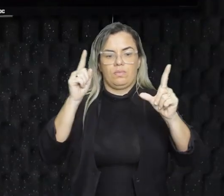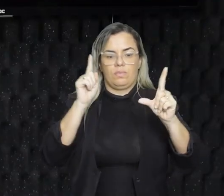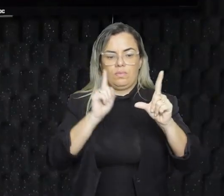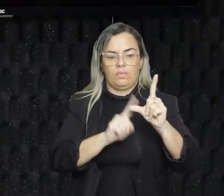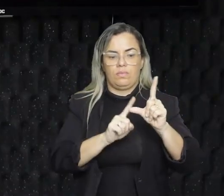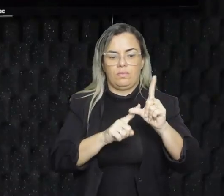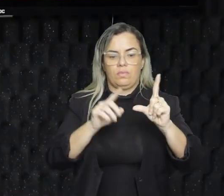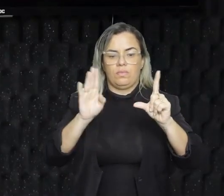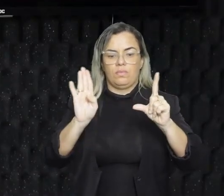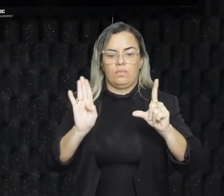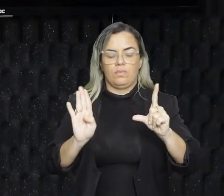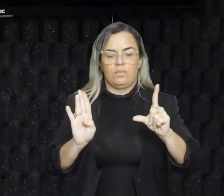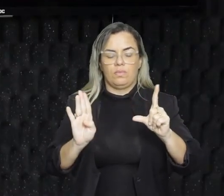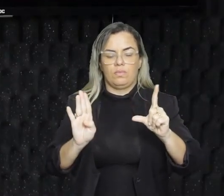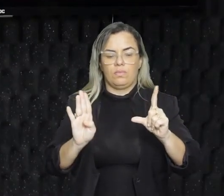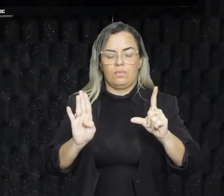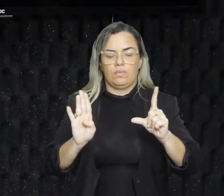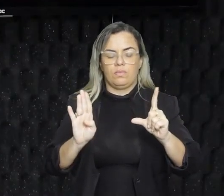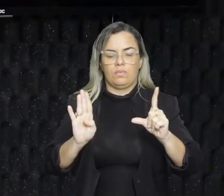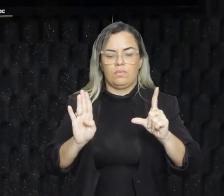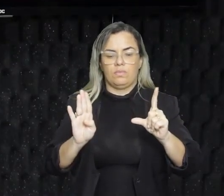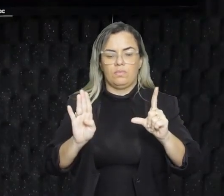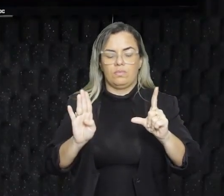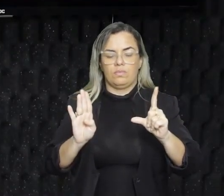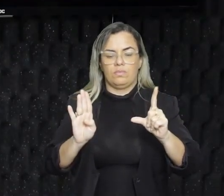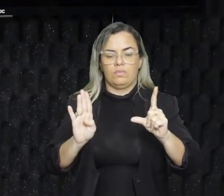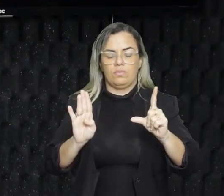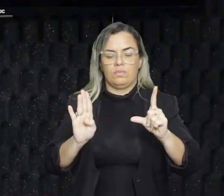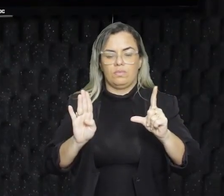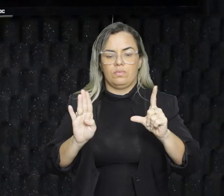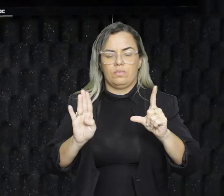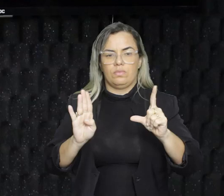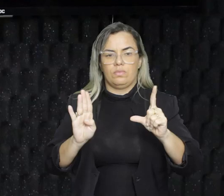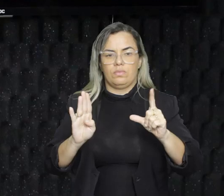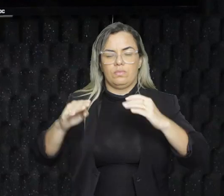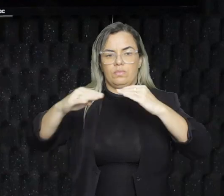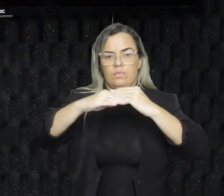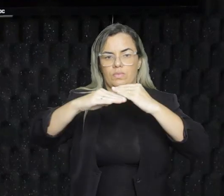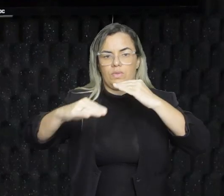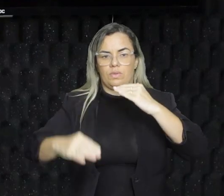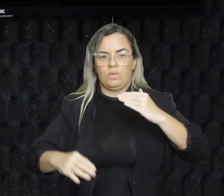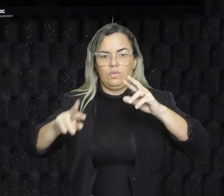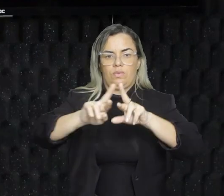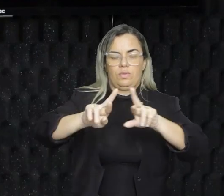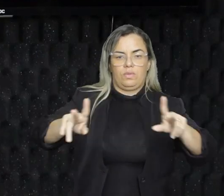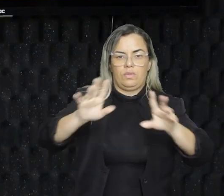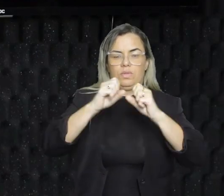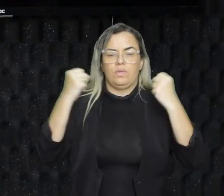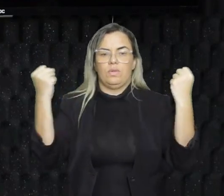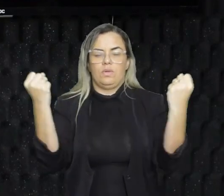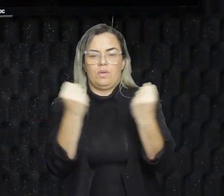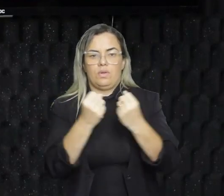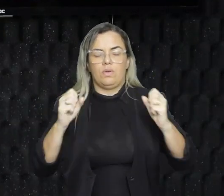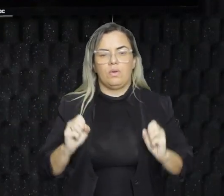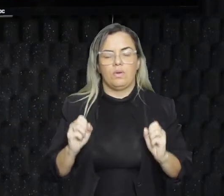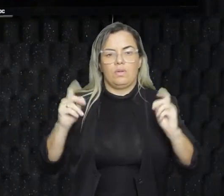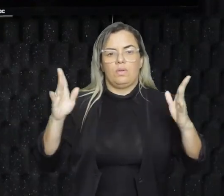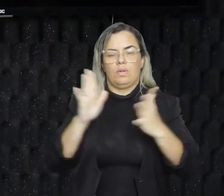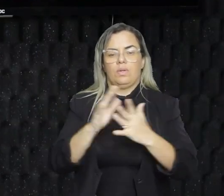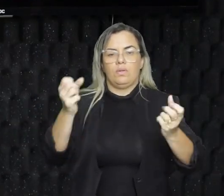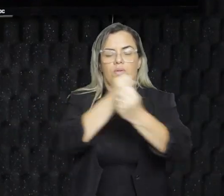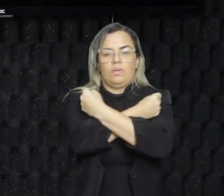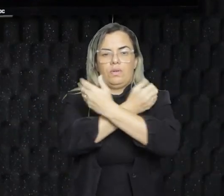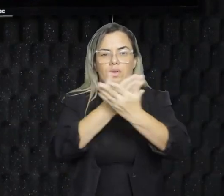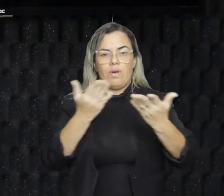A reprodução das distinções, diferenças sociais. Ok, galera? Um